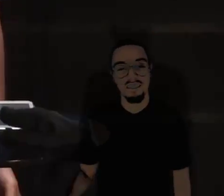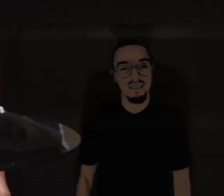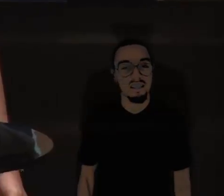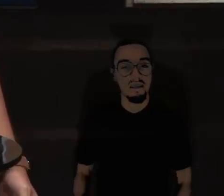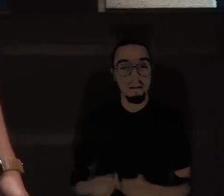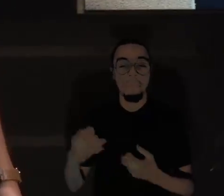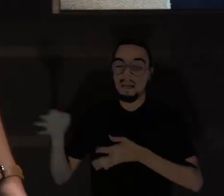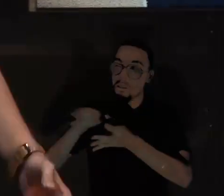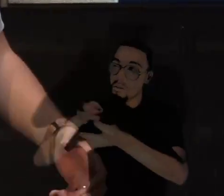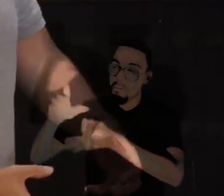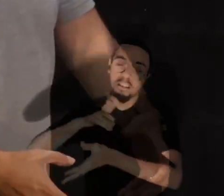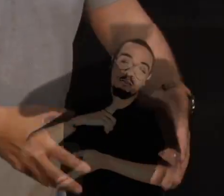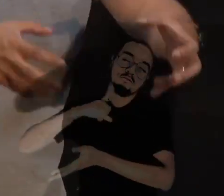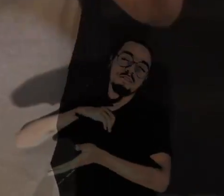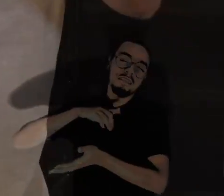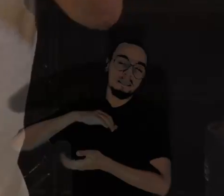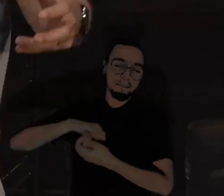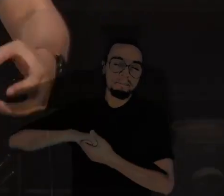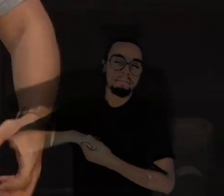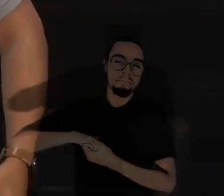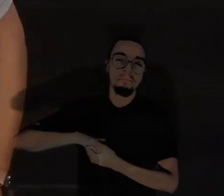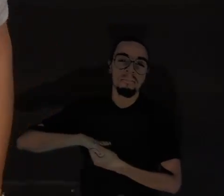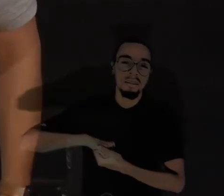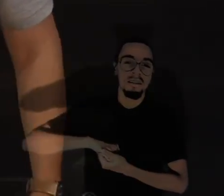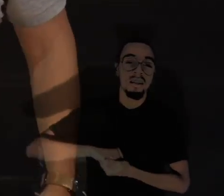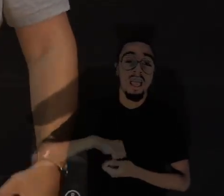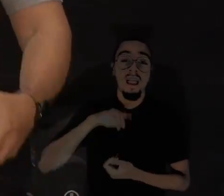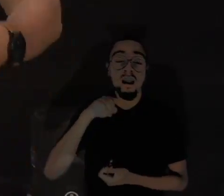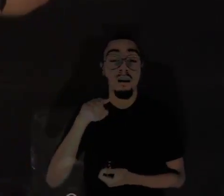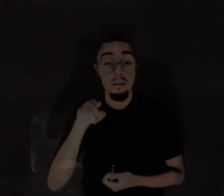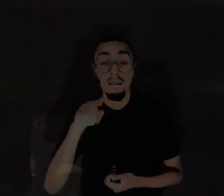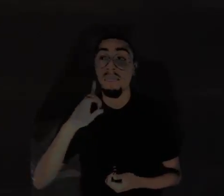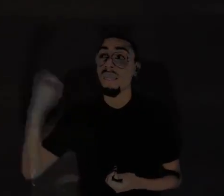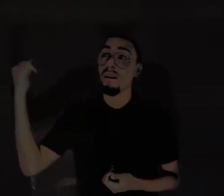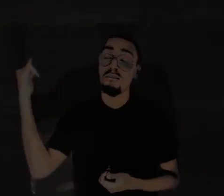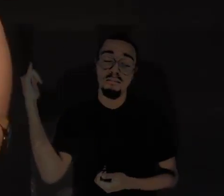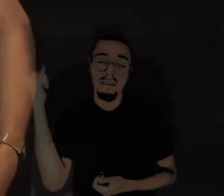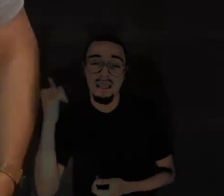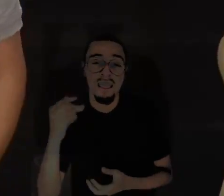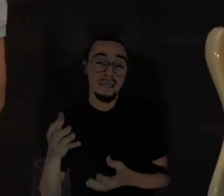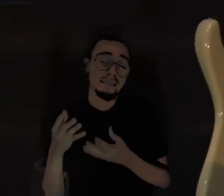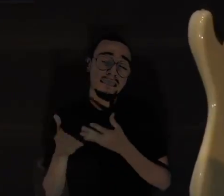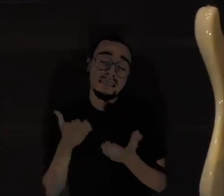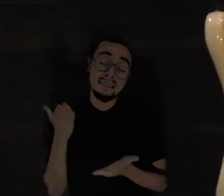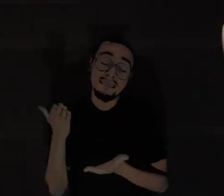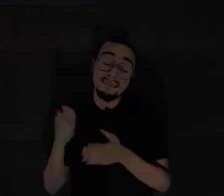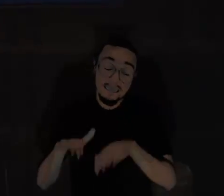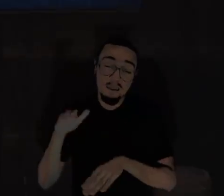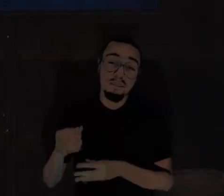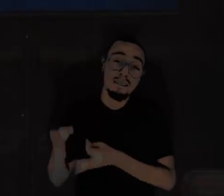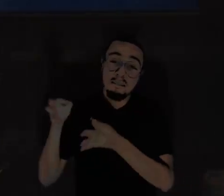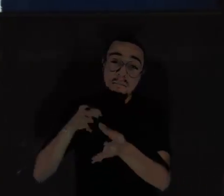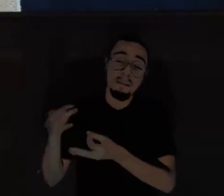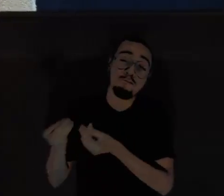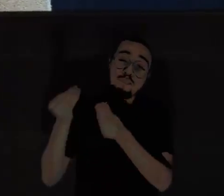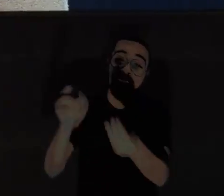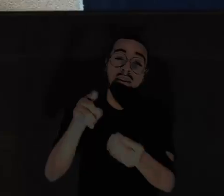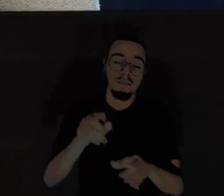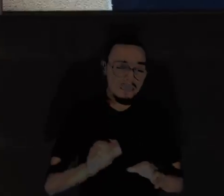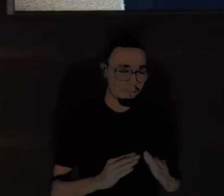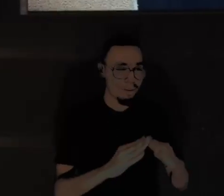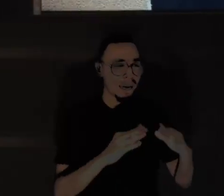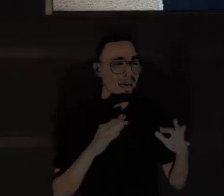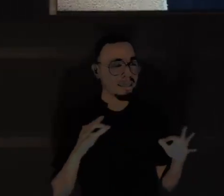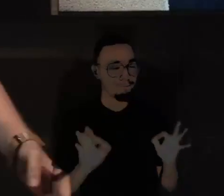chamado. Chamado para transformar uma casa. Chamado para transformar uma sociedade. Chamado. Você tem um